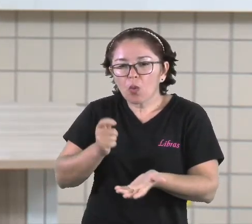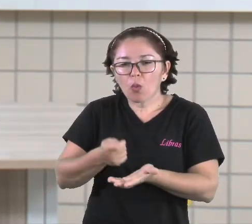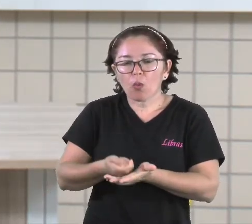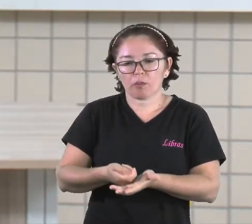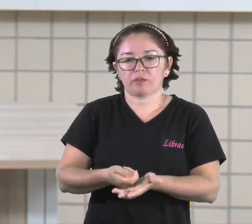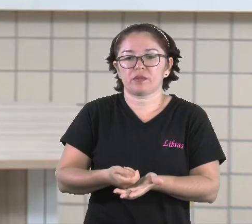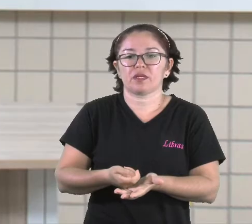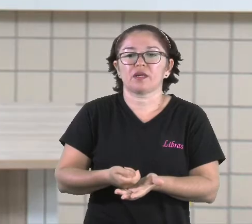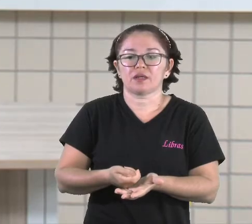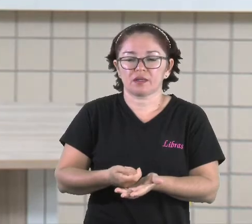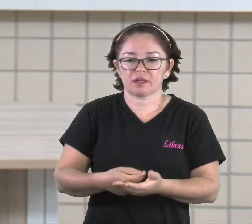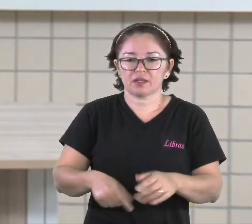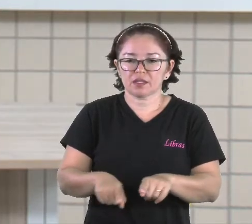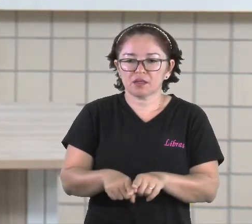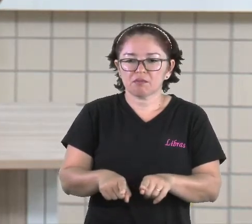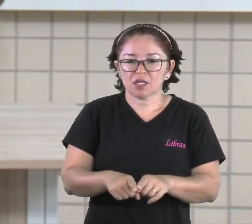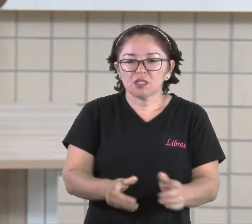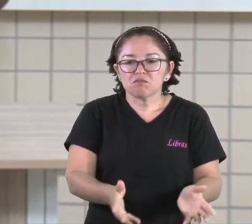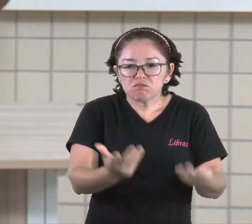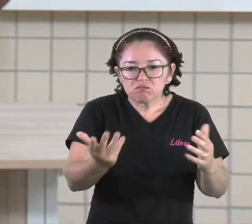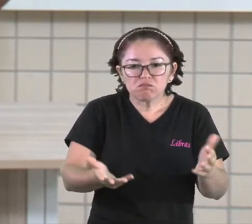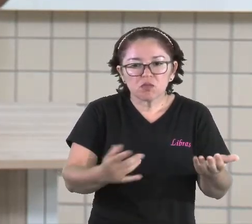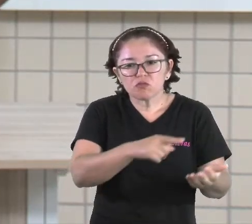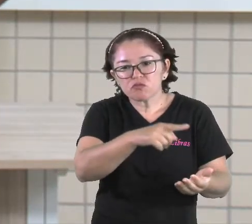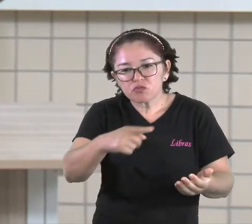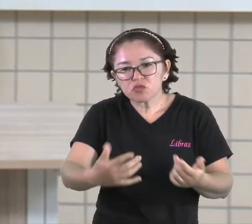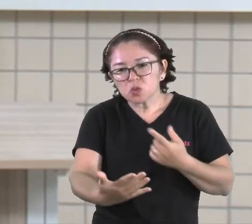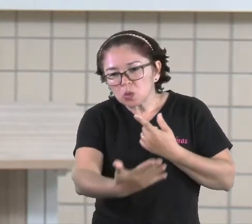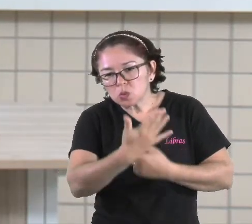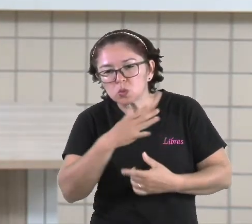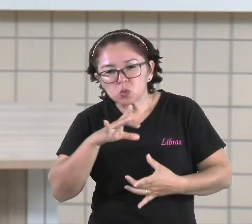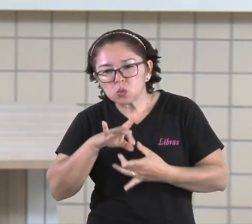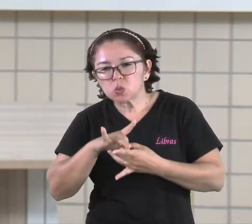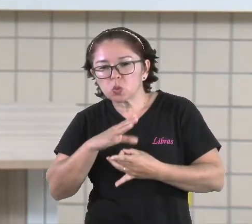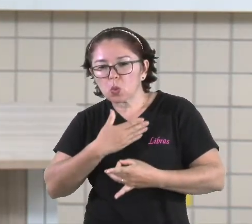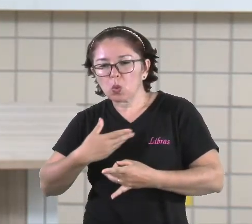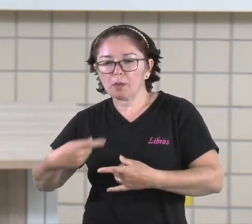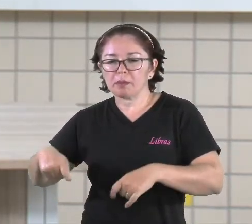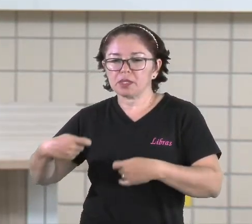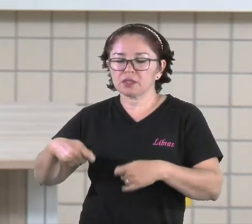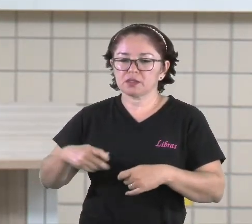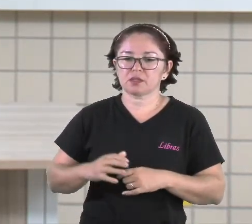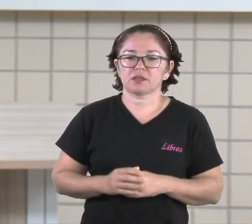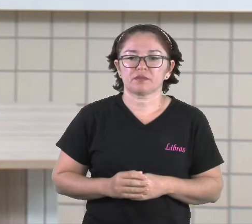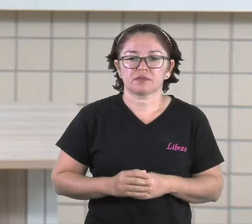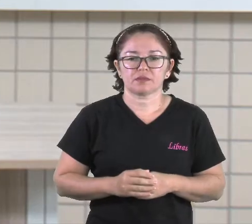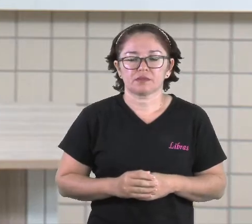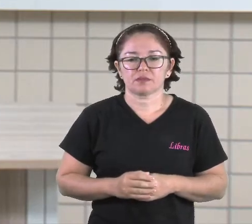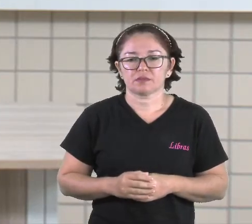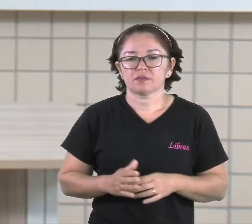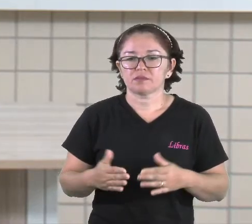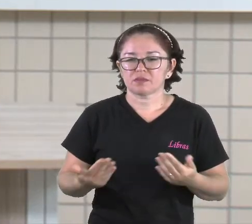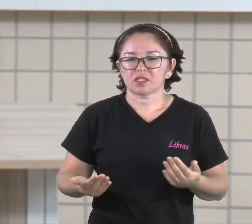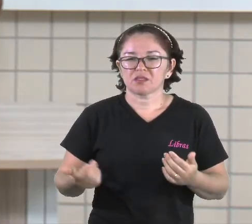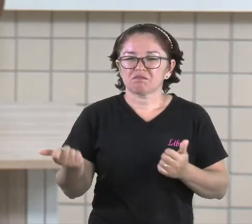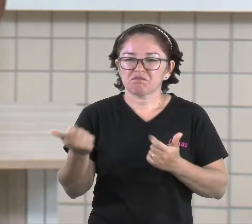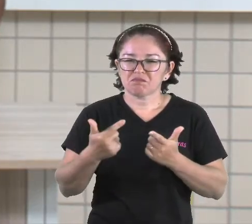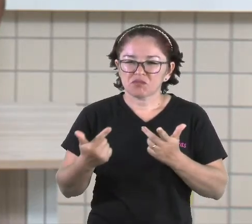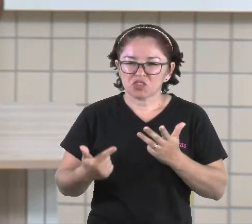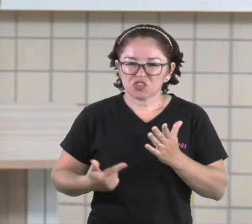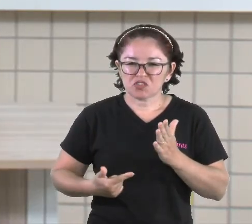de participação, vem a difusão de uma série de conteúdos de